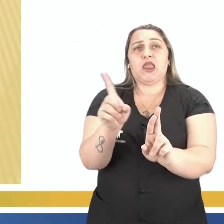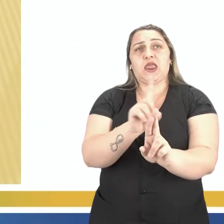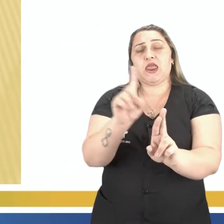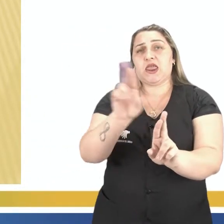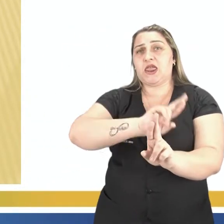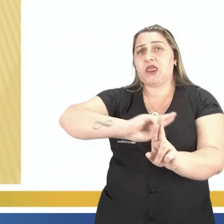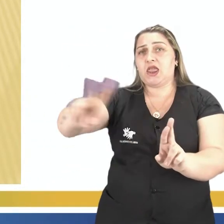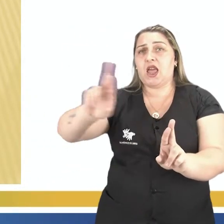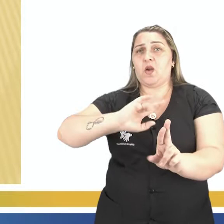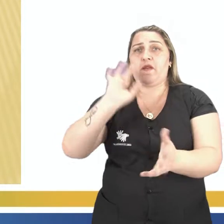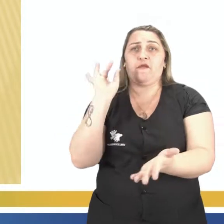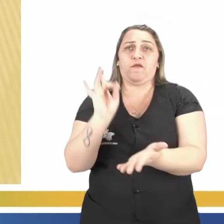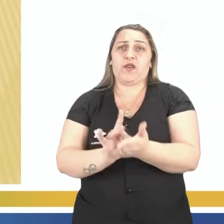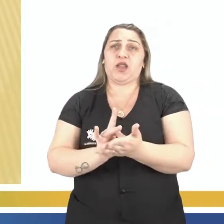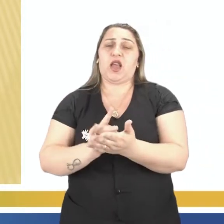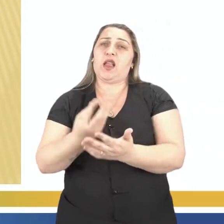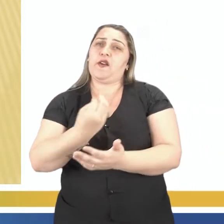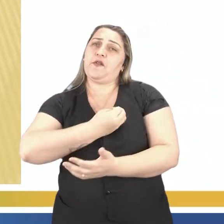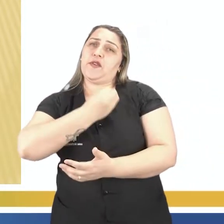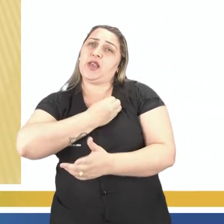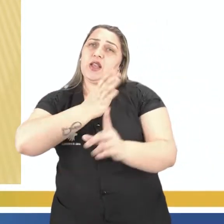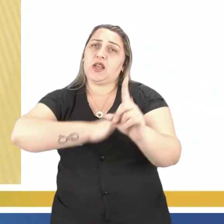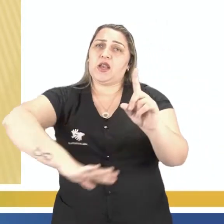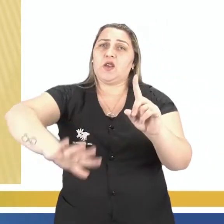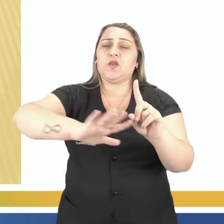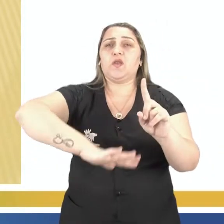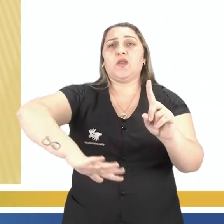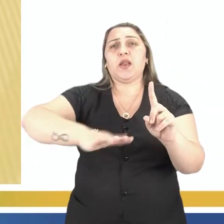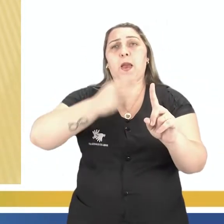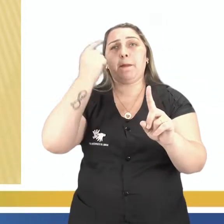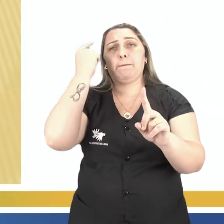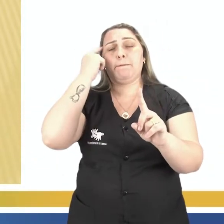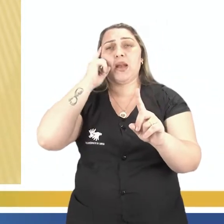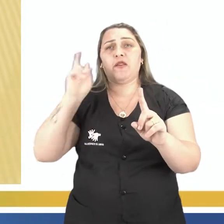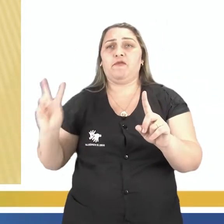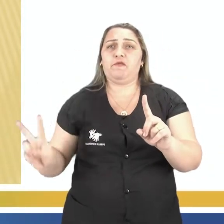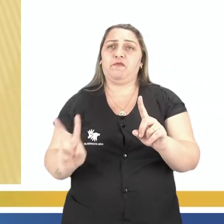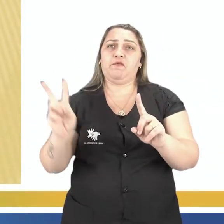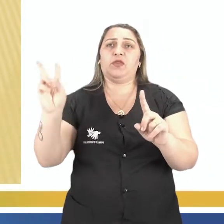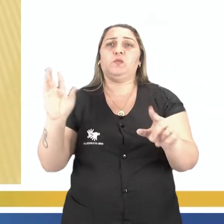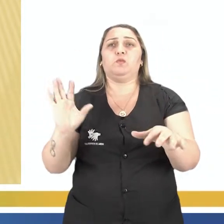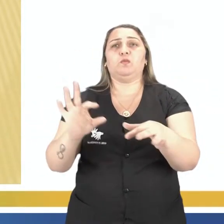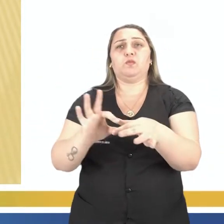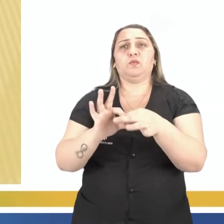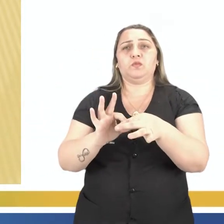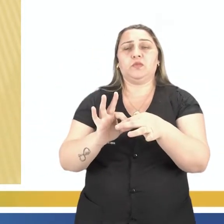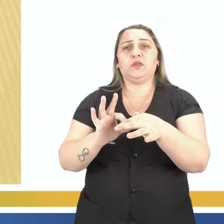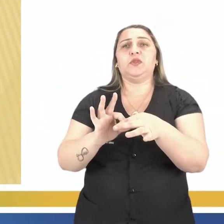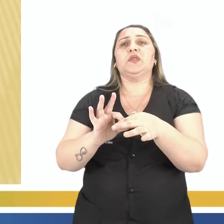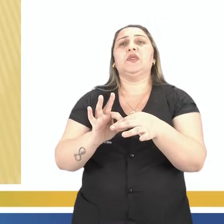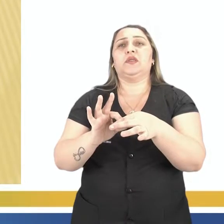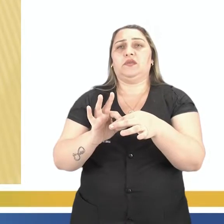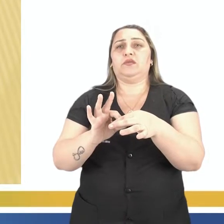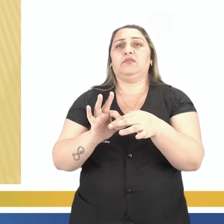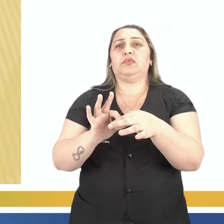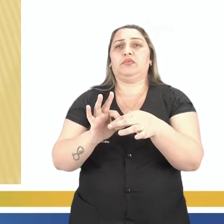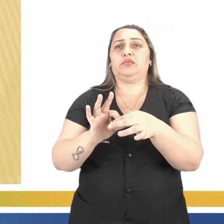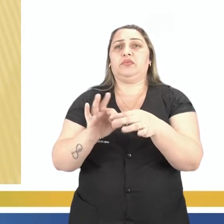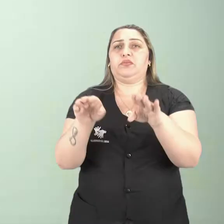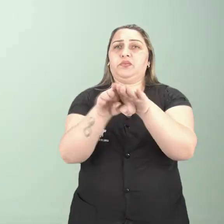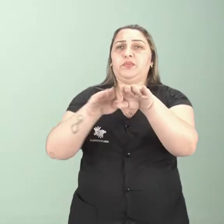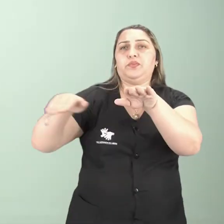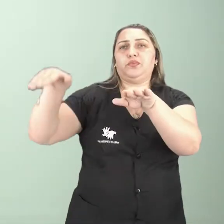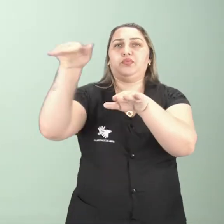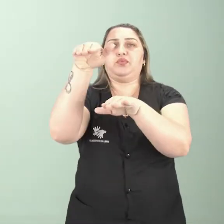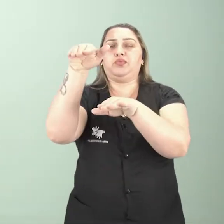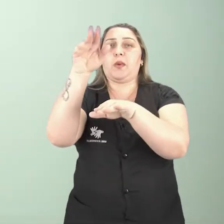a vida, sobre a sociedade, e isso reflete valores ligados à classe dominante. Então,